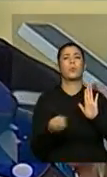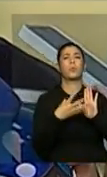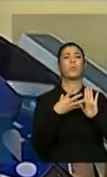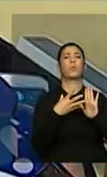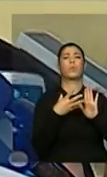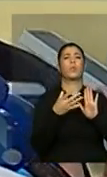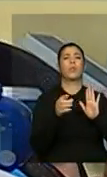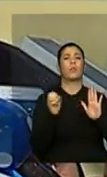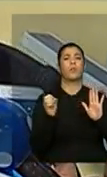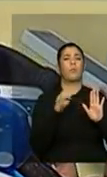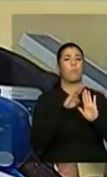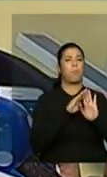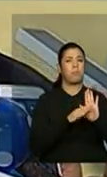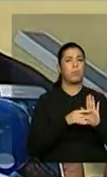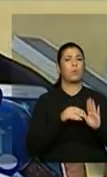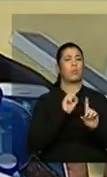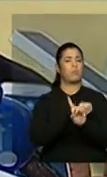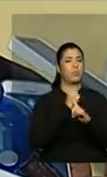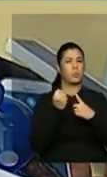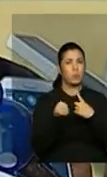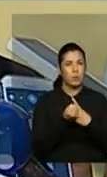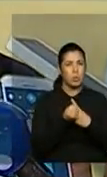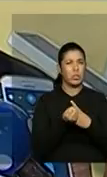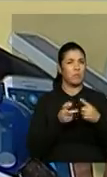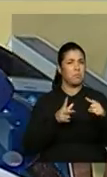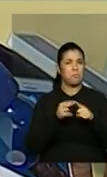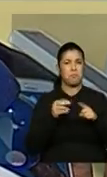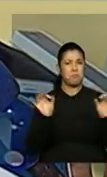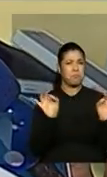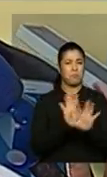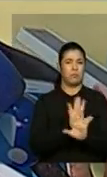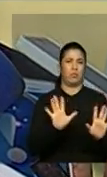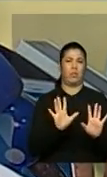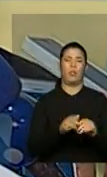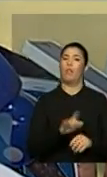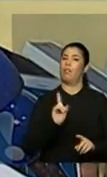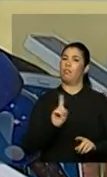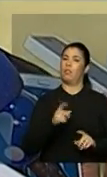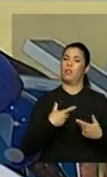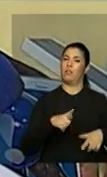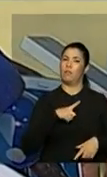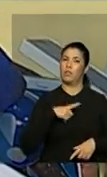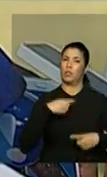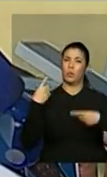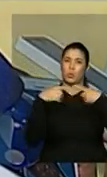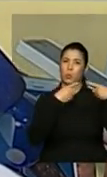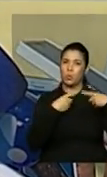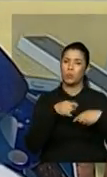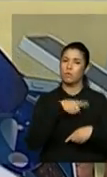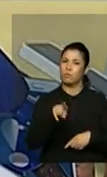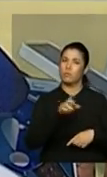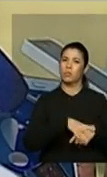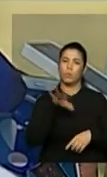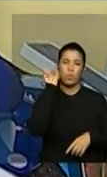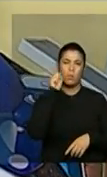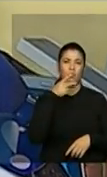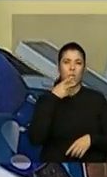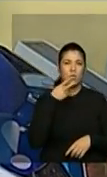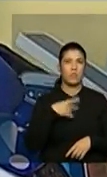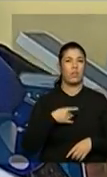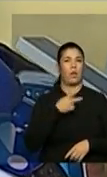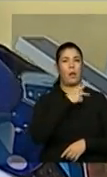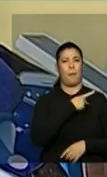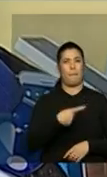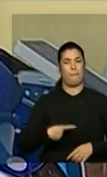de corte? Não, nossa, essa discussão ainda está sendo feita. Não, essa discussão está sendo feita no governo, mas vocês ouviram a presidenta. Nenhum direito a